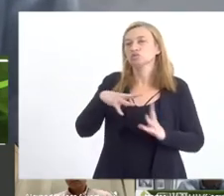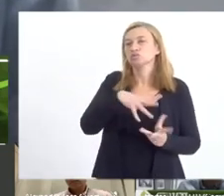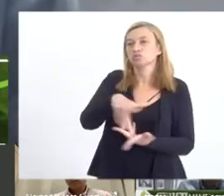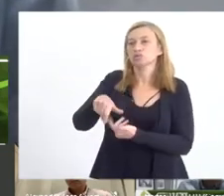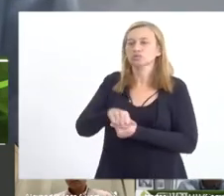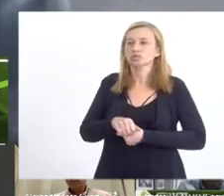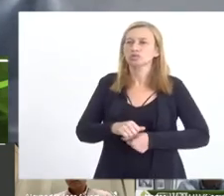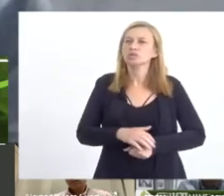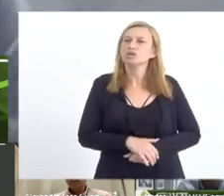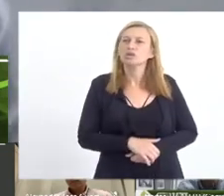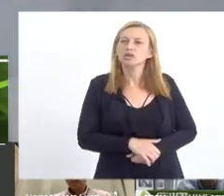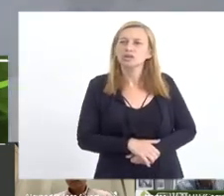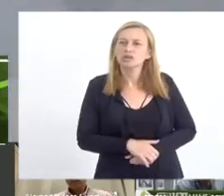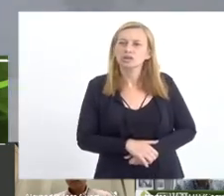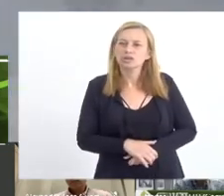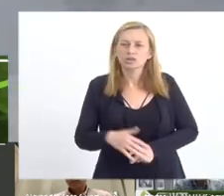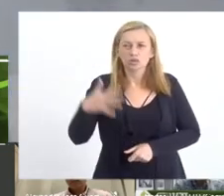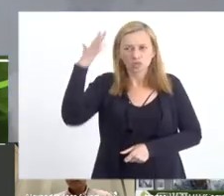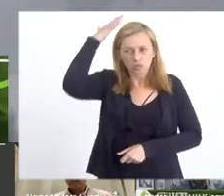Doméstico,